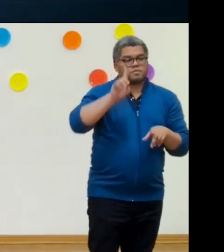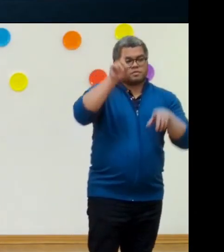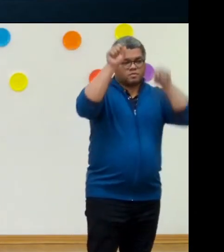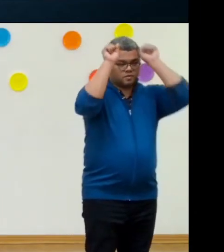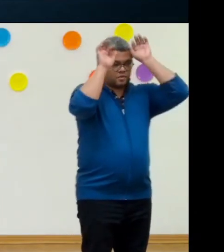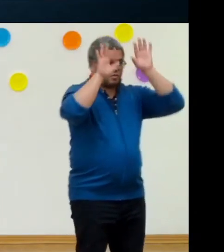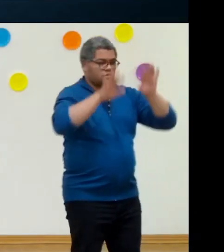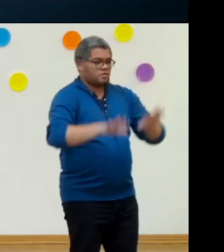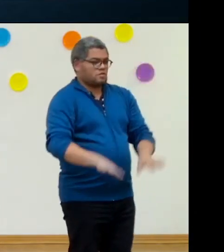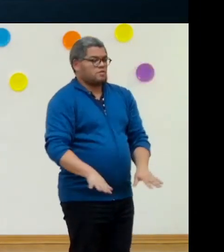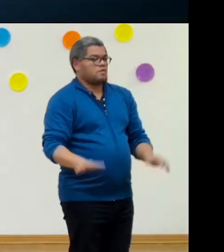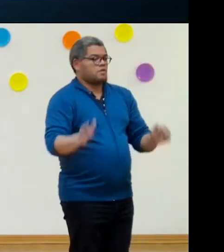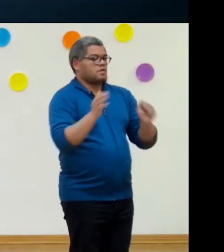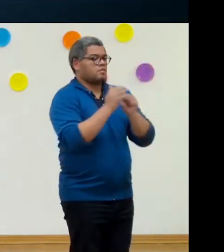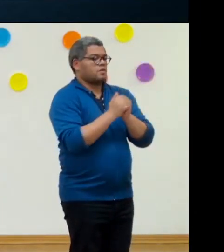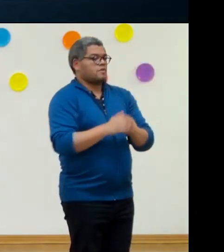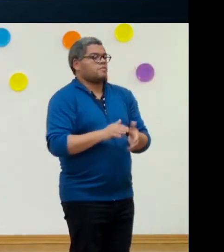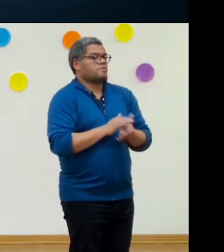Amém.